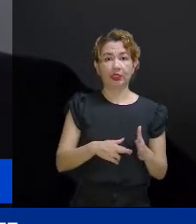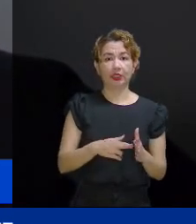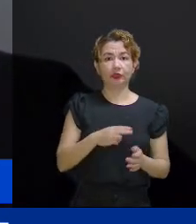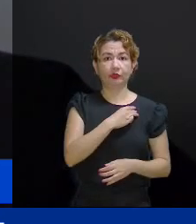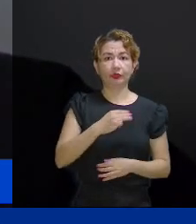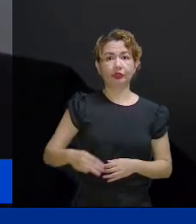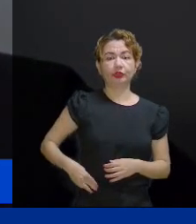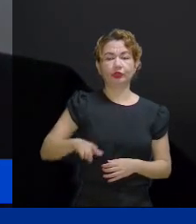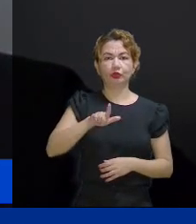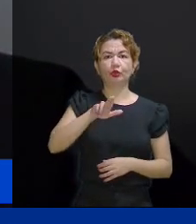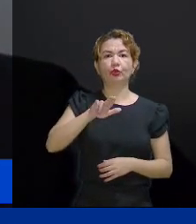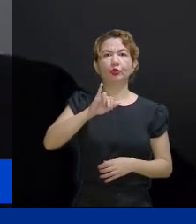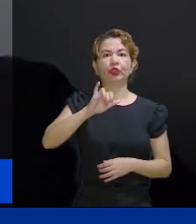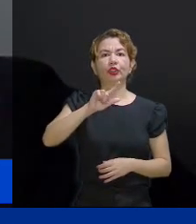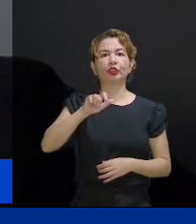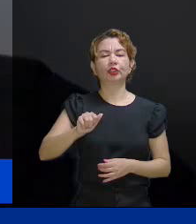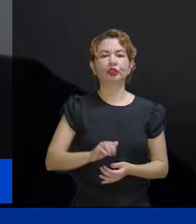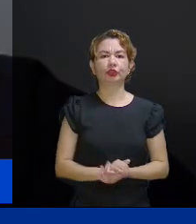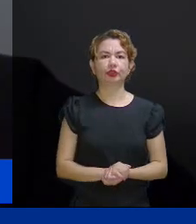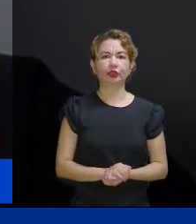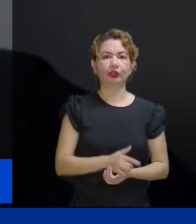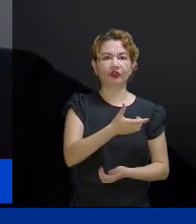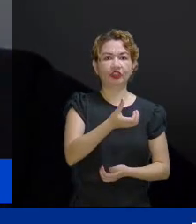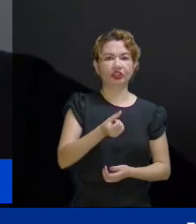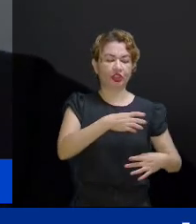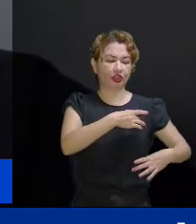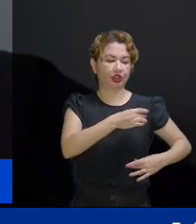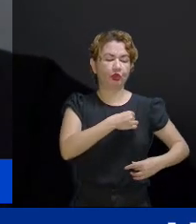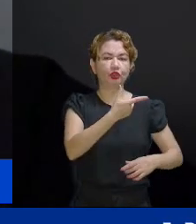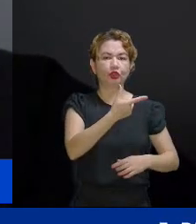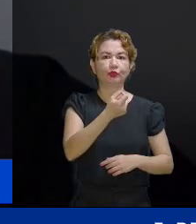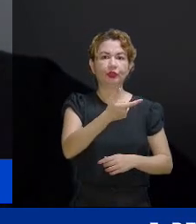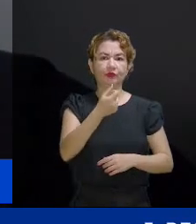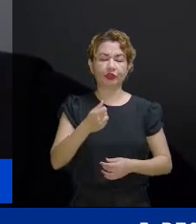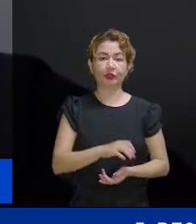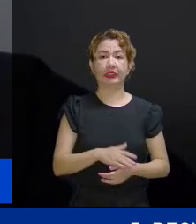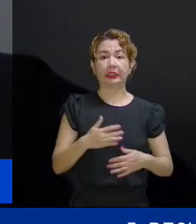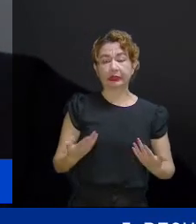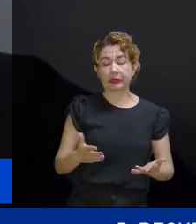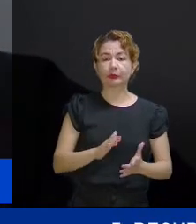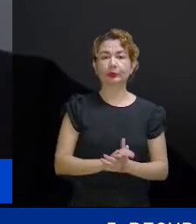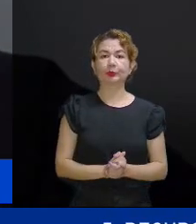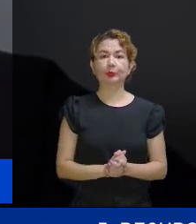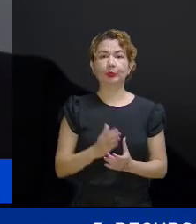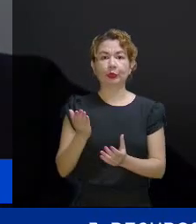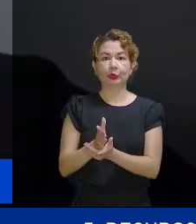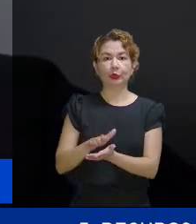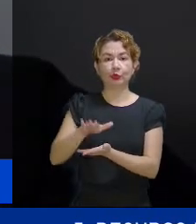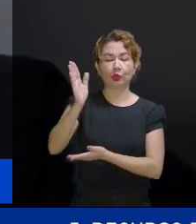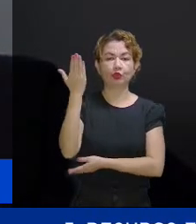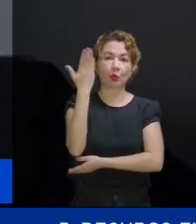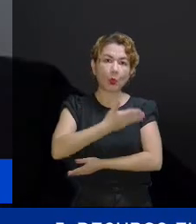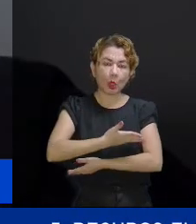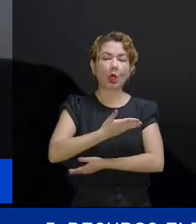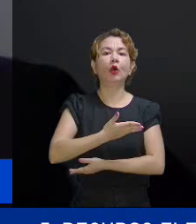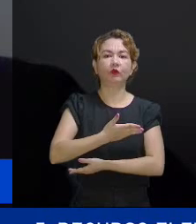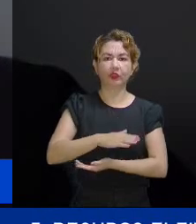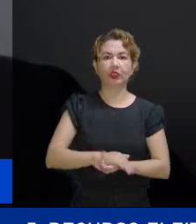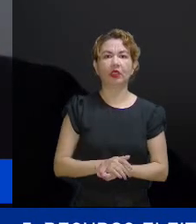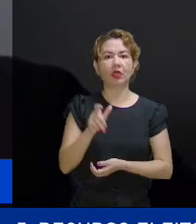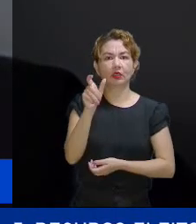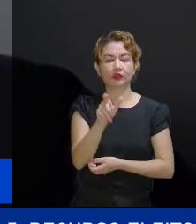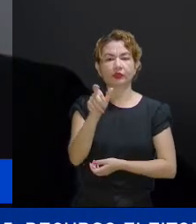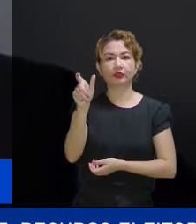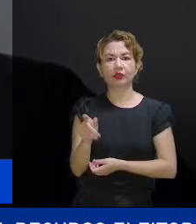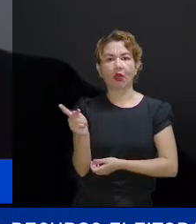em 26 de agosto de 2020. Assim, é o caso de verificar se há nos autos comprovação de que os